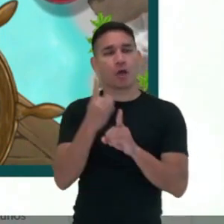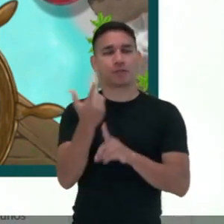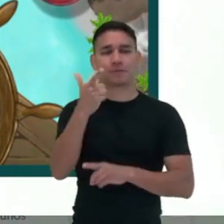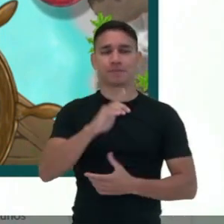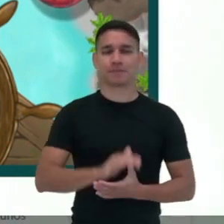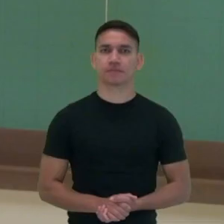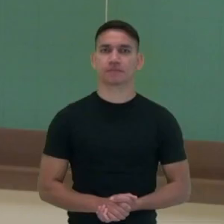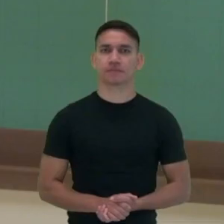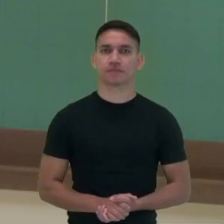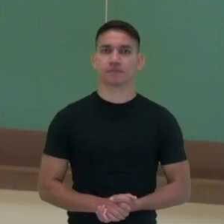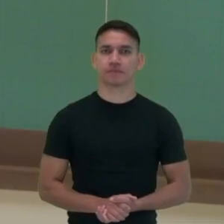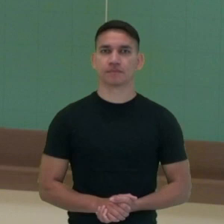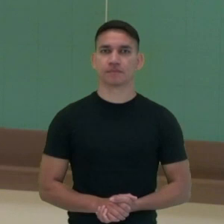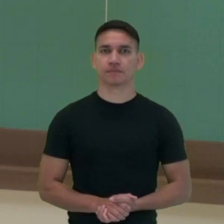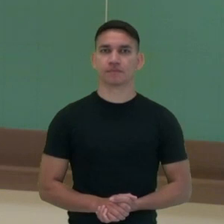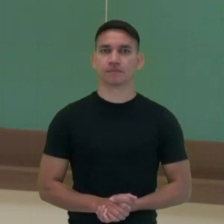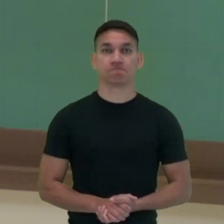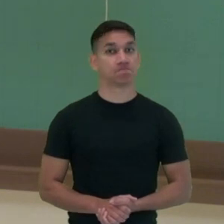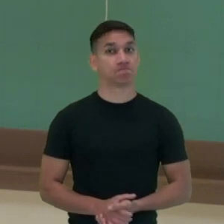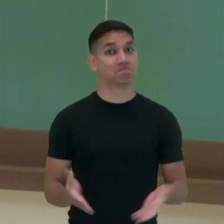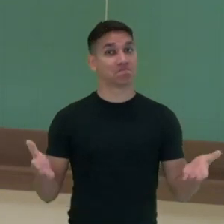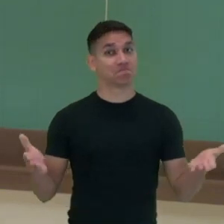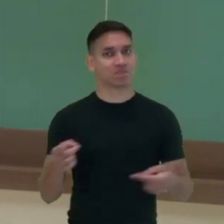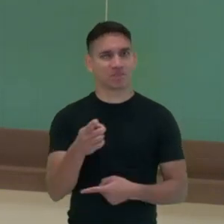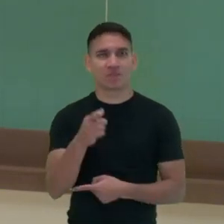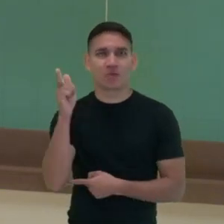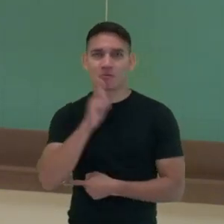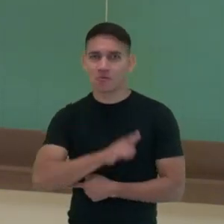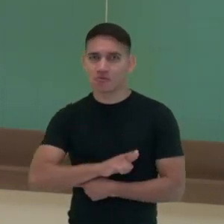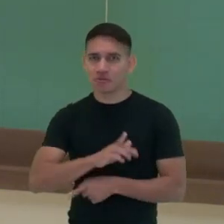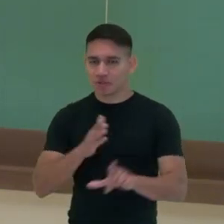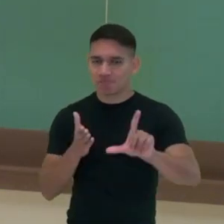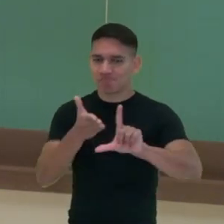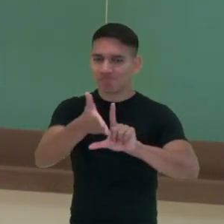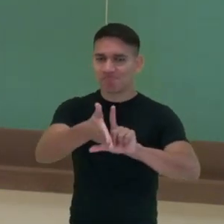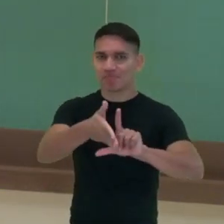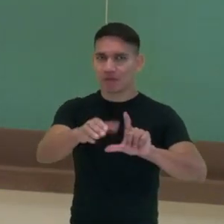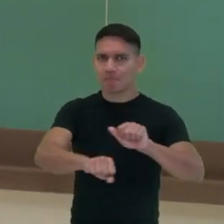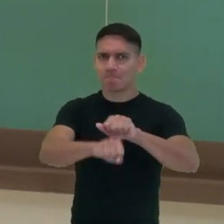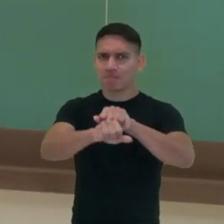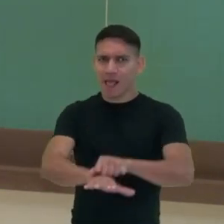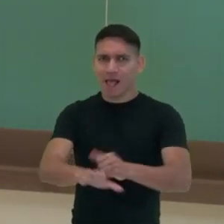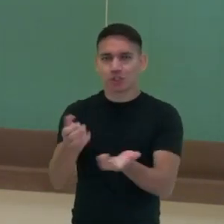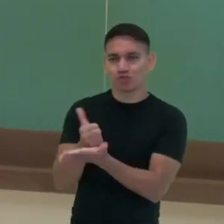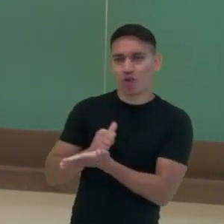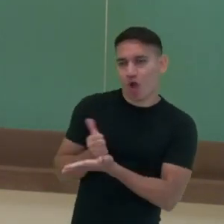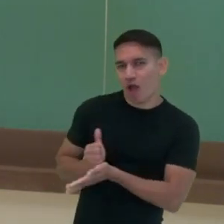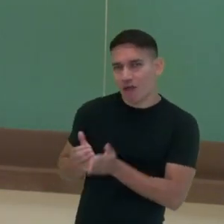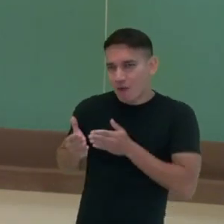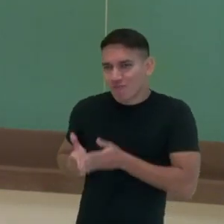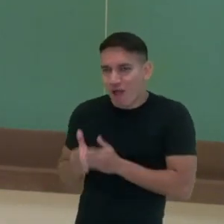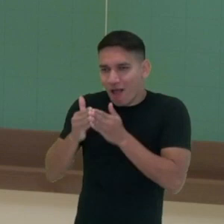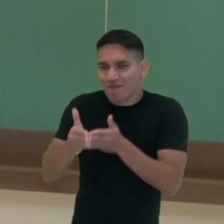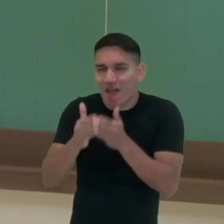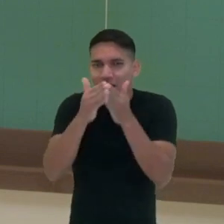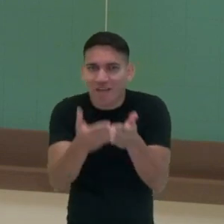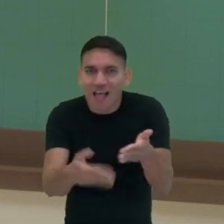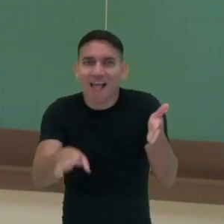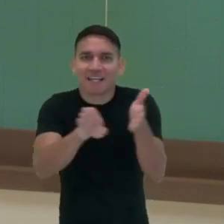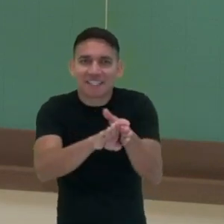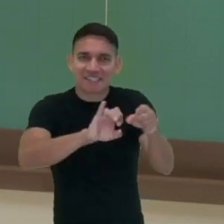telinha. Fala, pessoal, conseguiram acessar os jogos? Conseguiram navegar pela ilha lá?